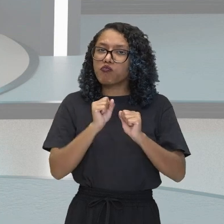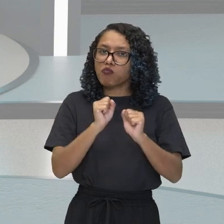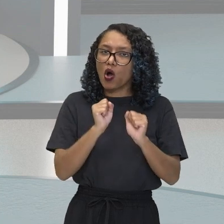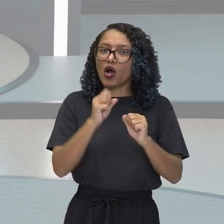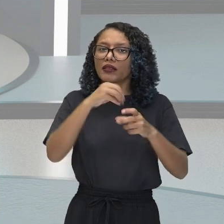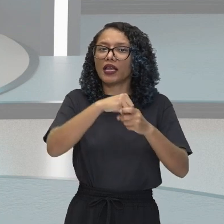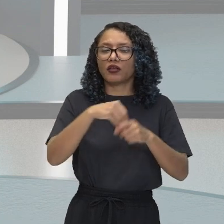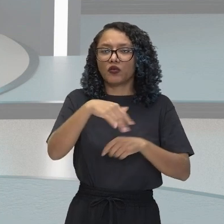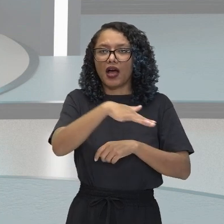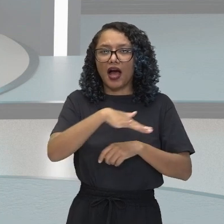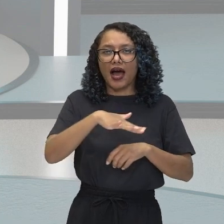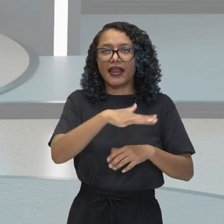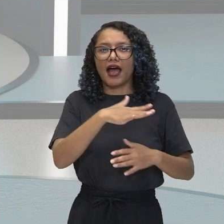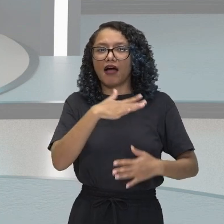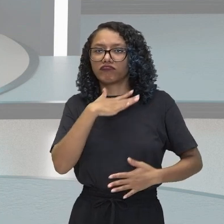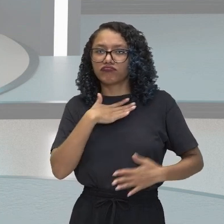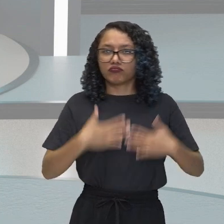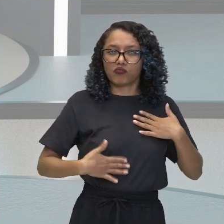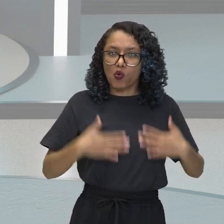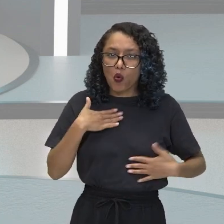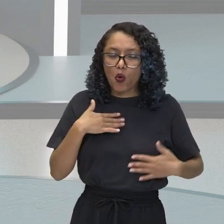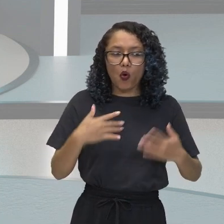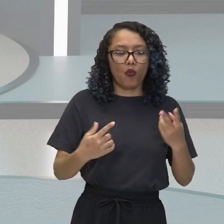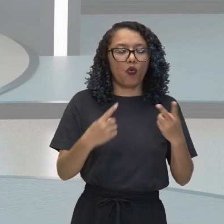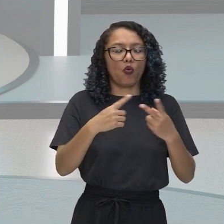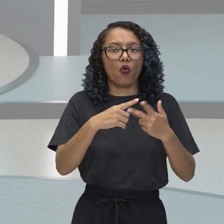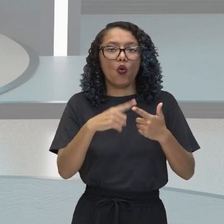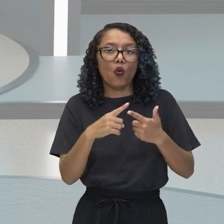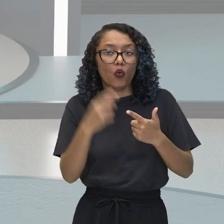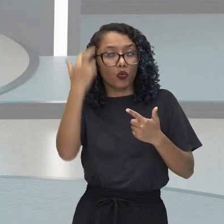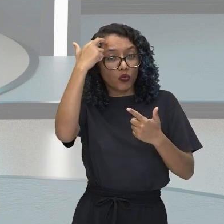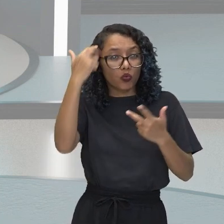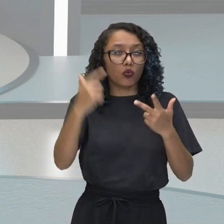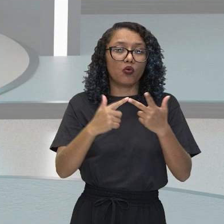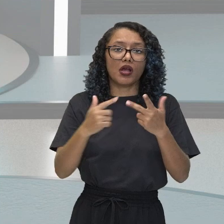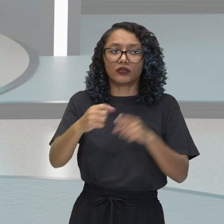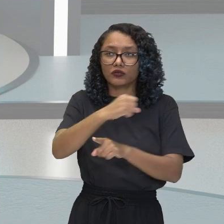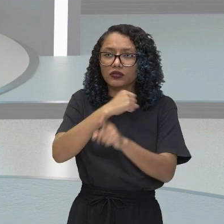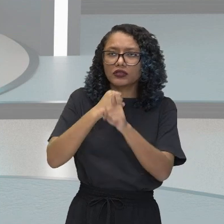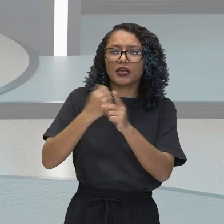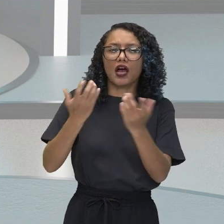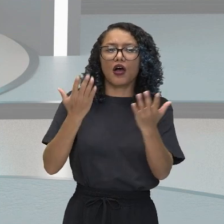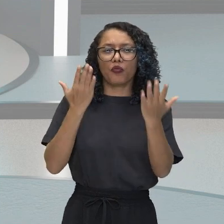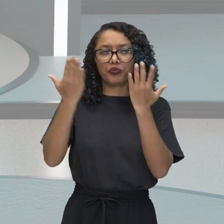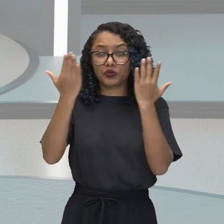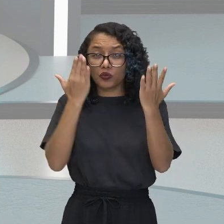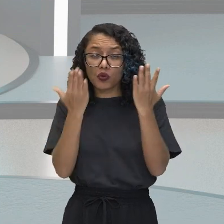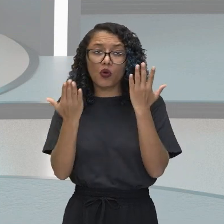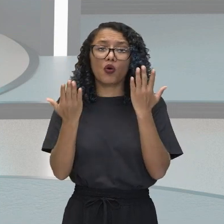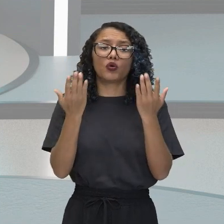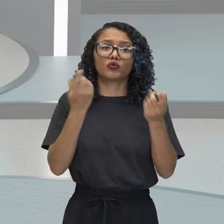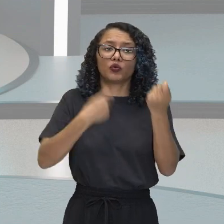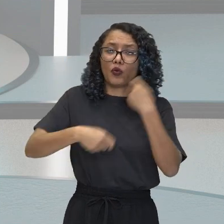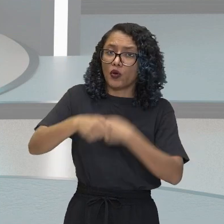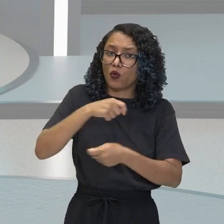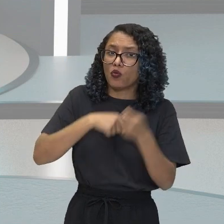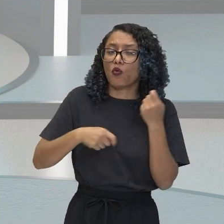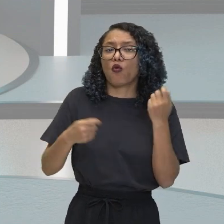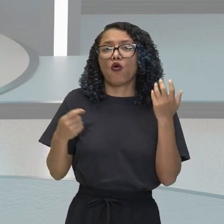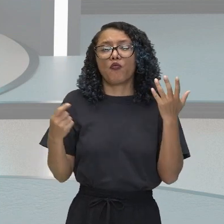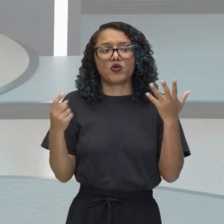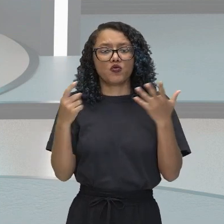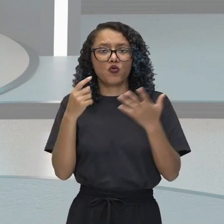questão do físico, do cultural, do social, do psicológico, do econômico,